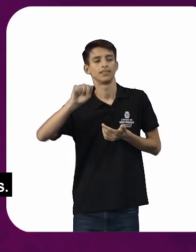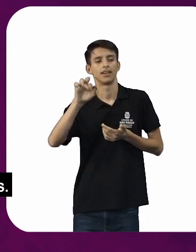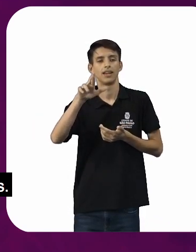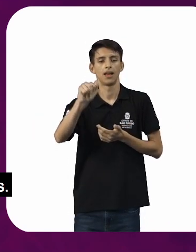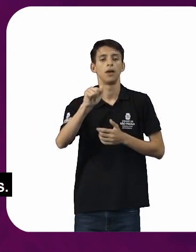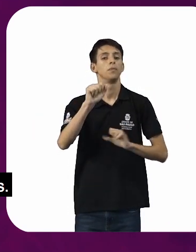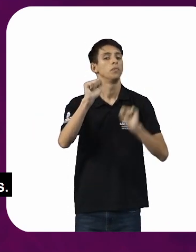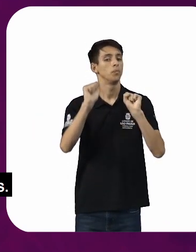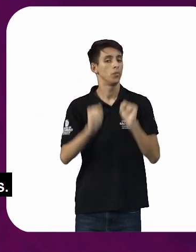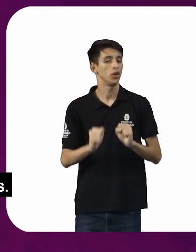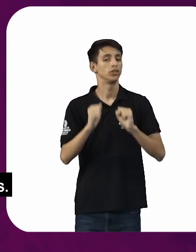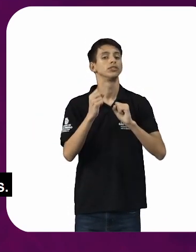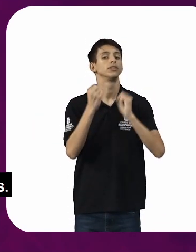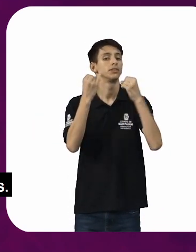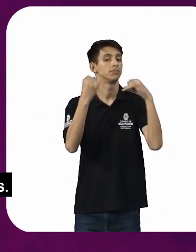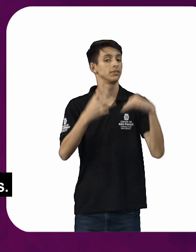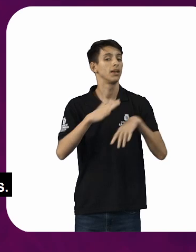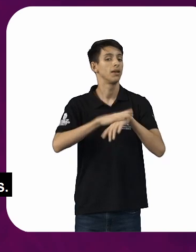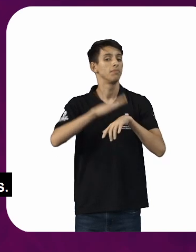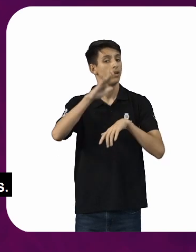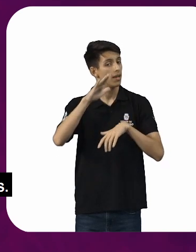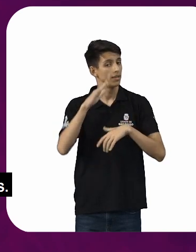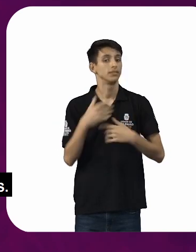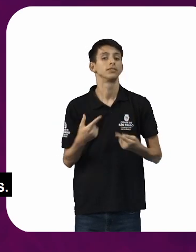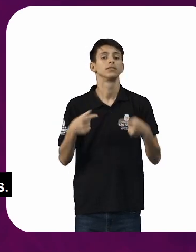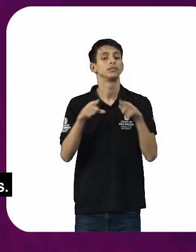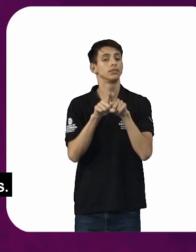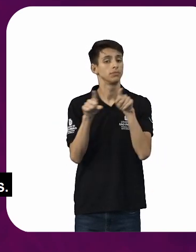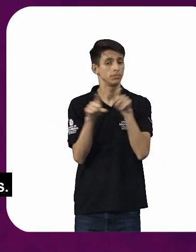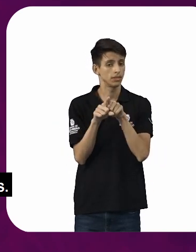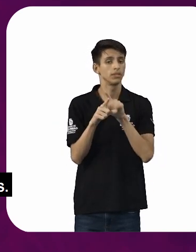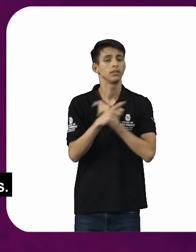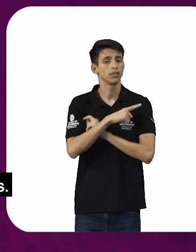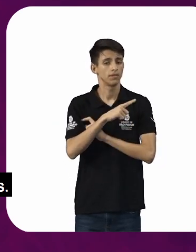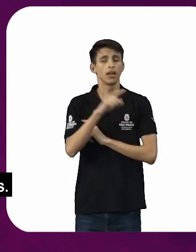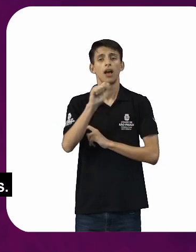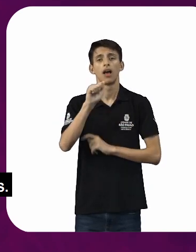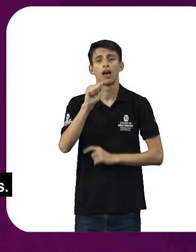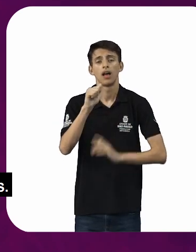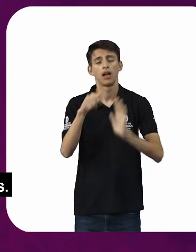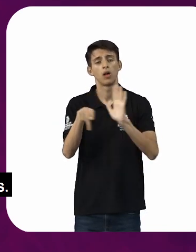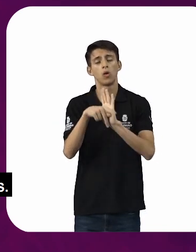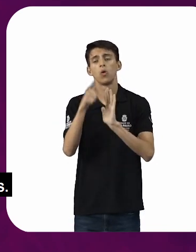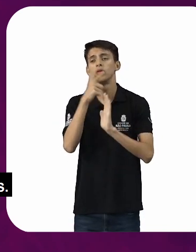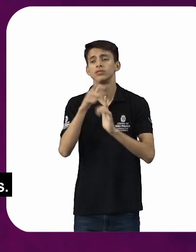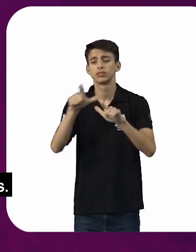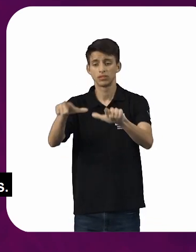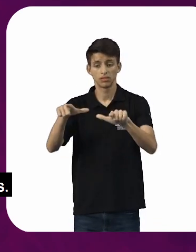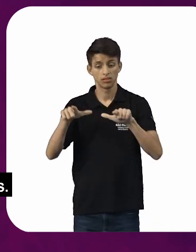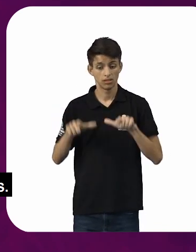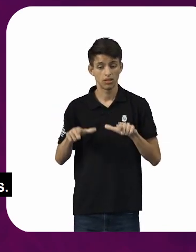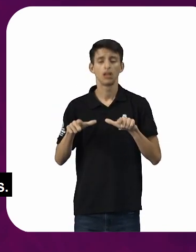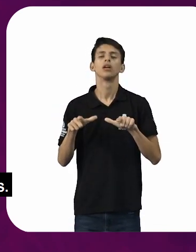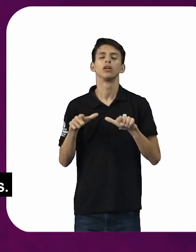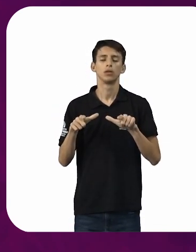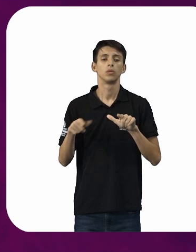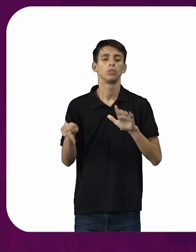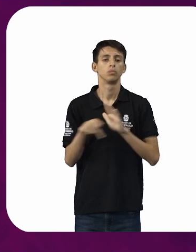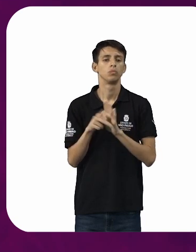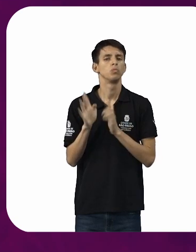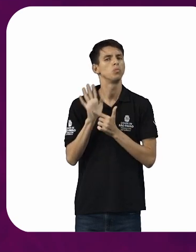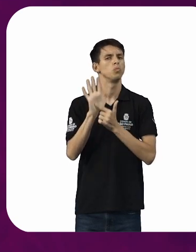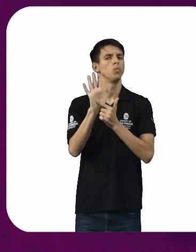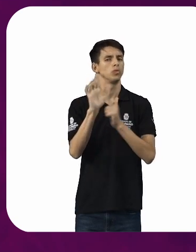ela depois, né, que ela se puder falar um pouquinho do habeas corpus que julgou, né, se racismo e injúria poderiam ser